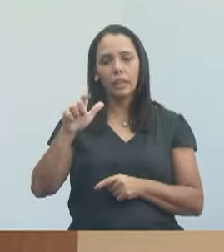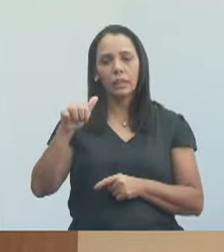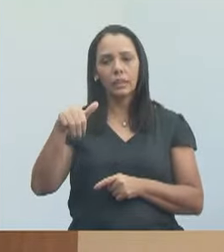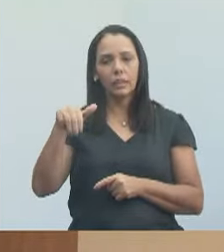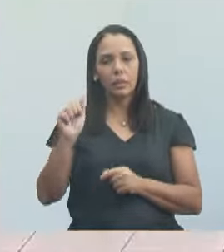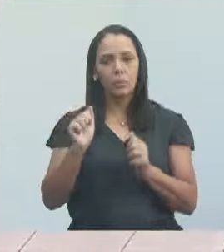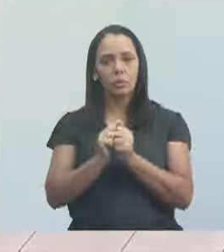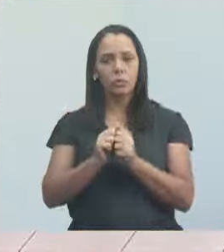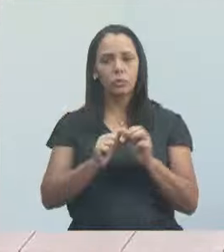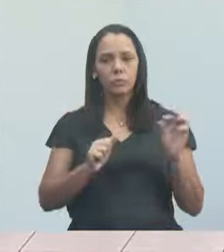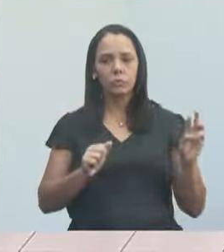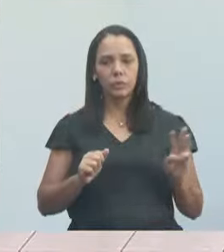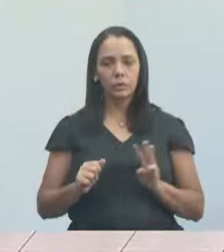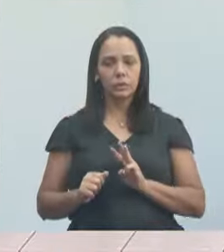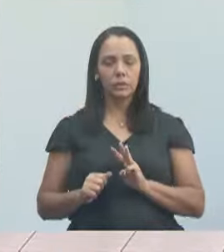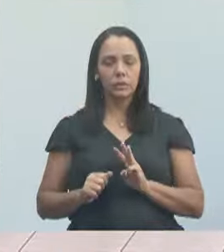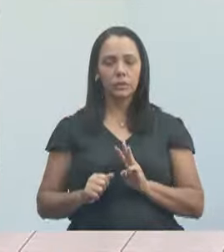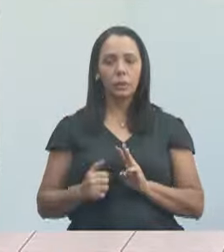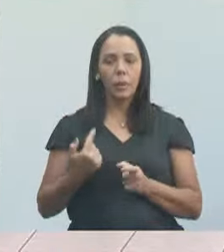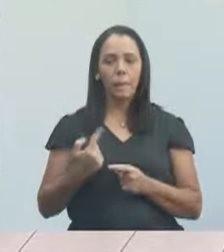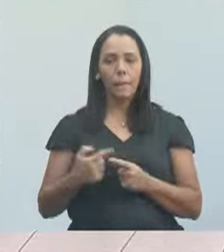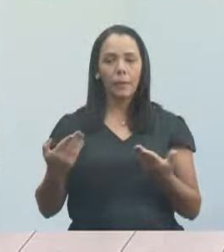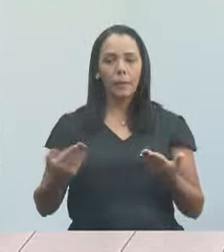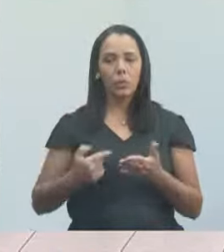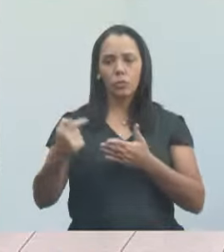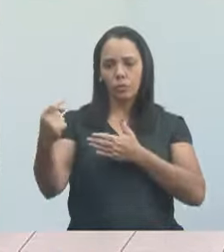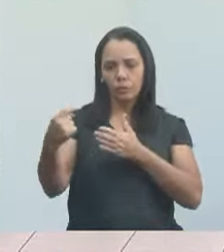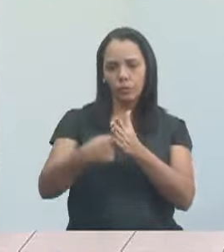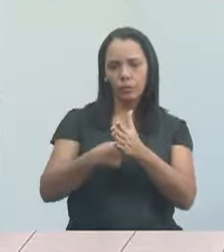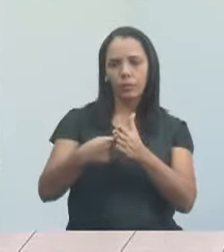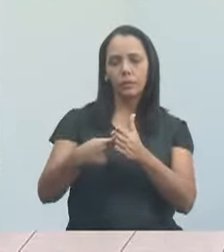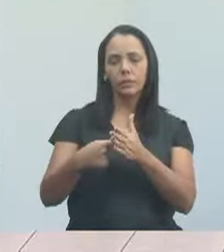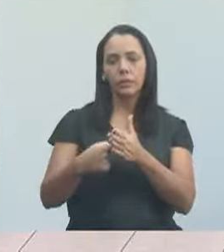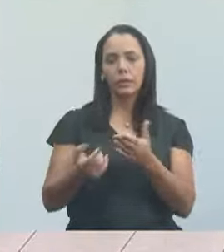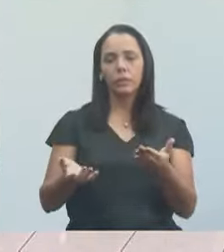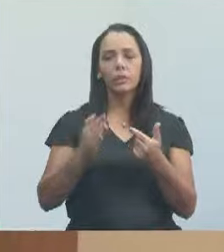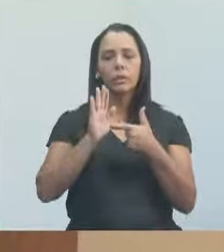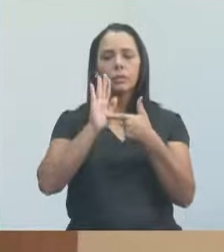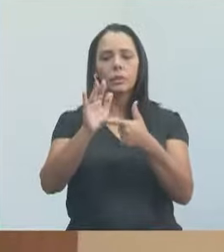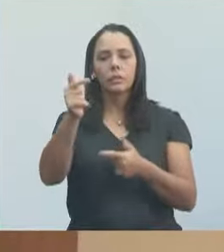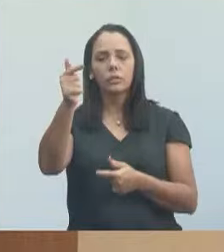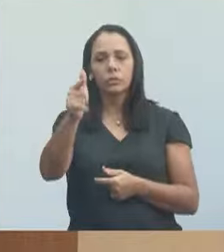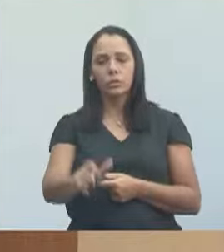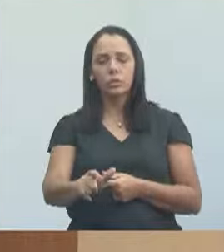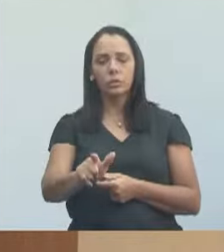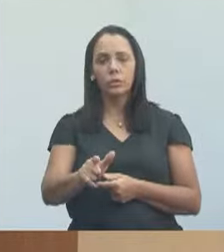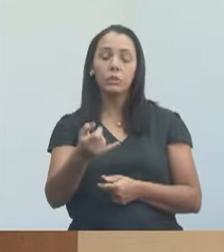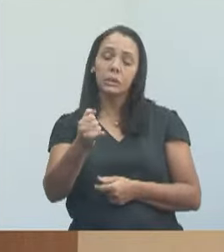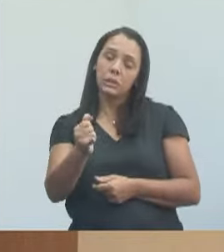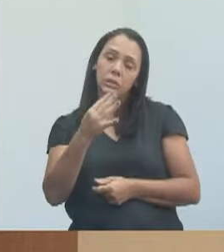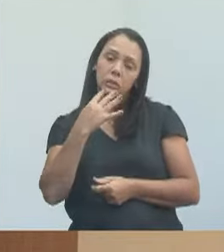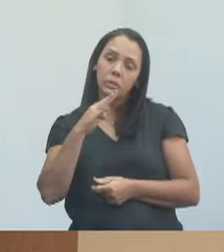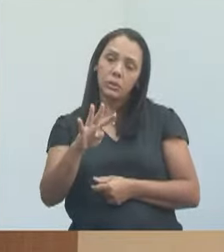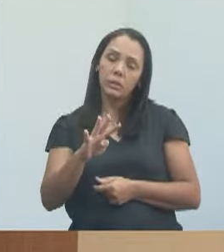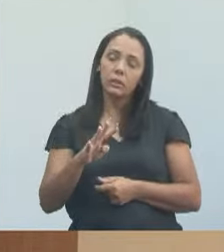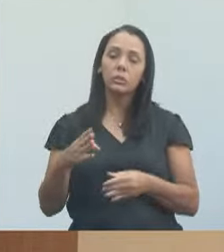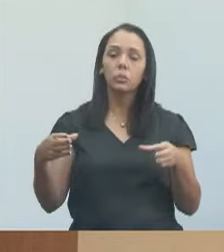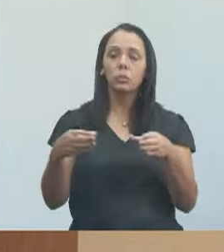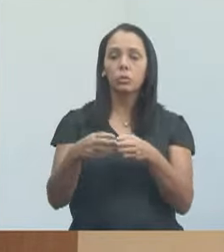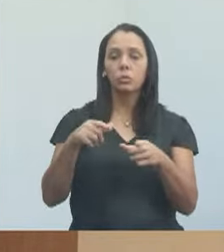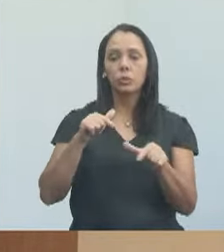porque hoje fui indagada, como eu falei, né? Eu queria apresentar novamente para quem não conhece, a minha